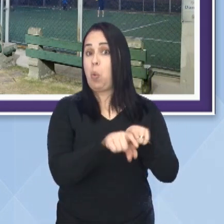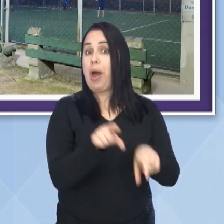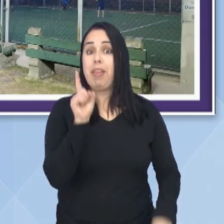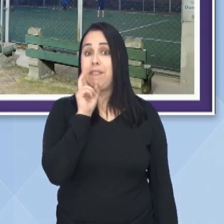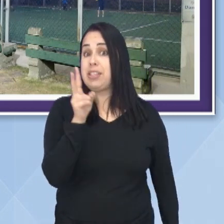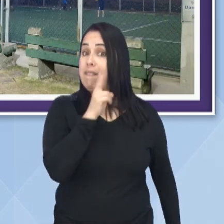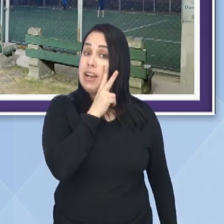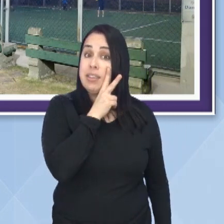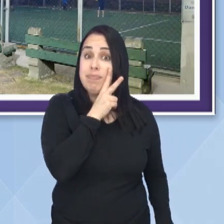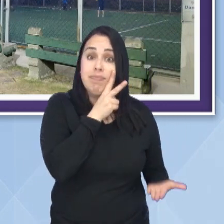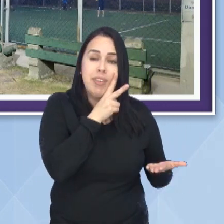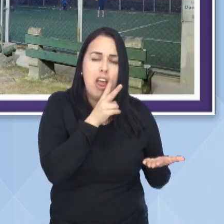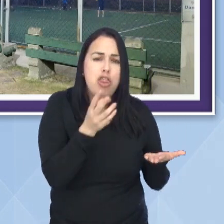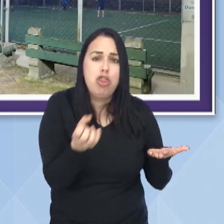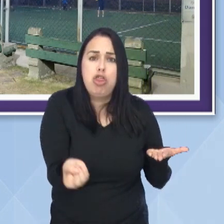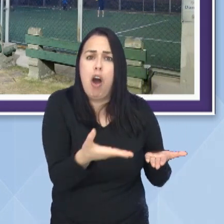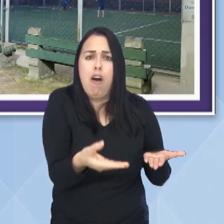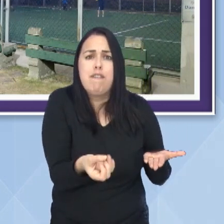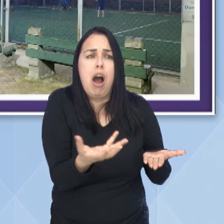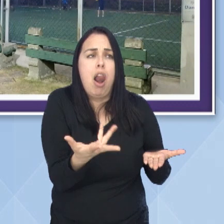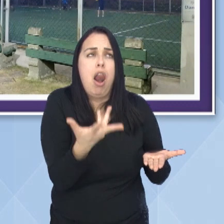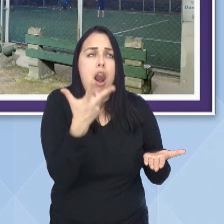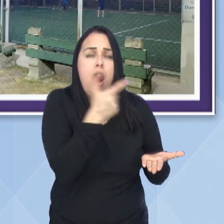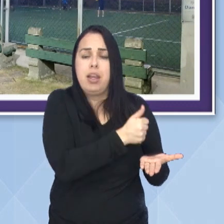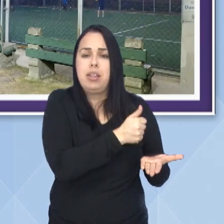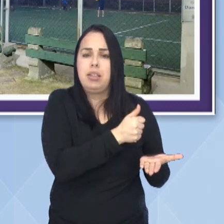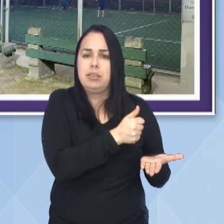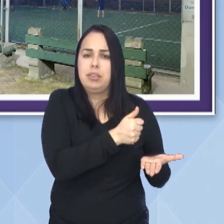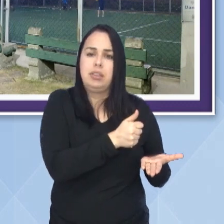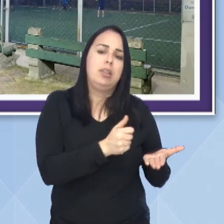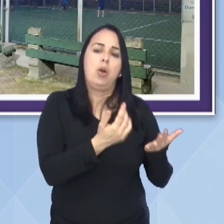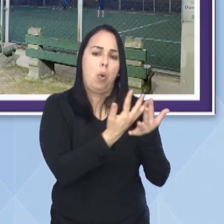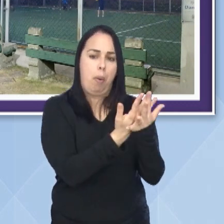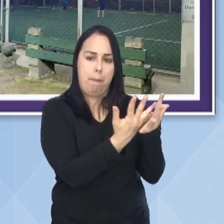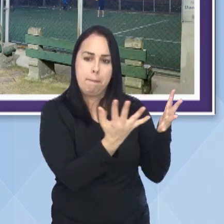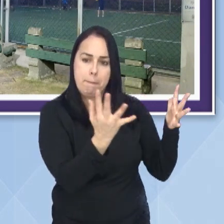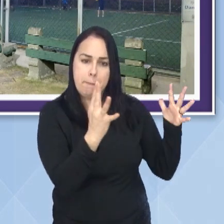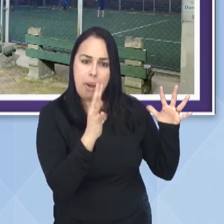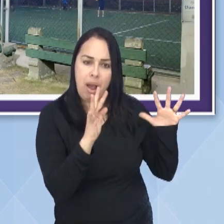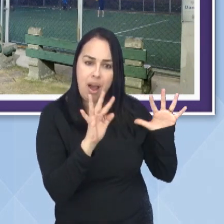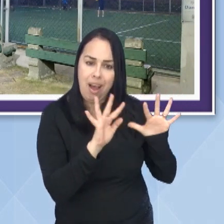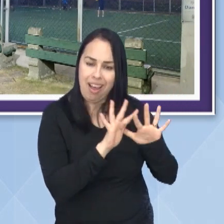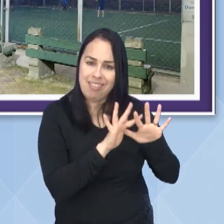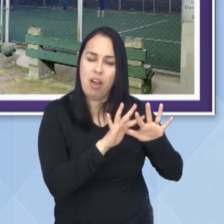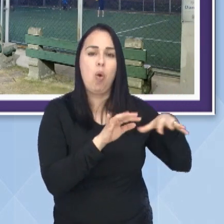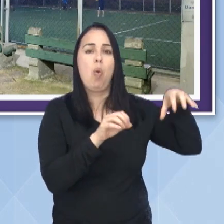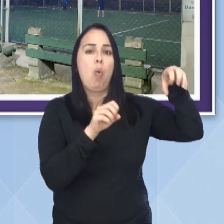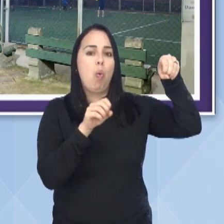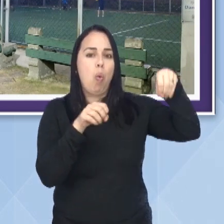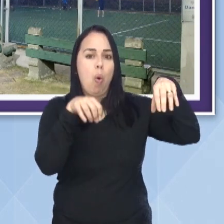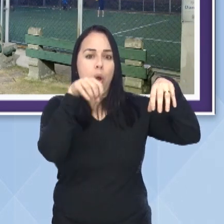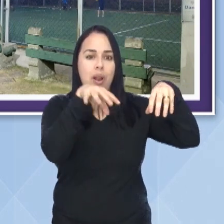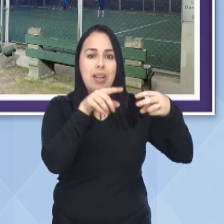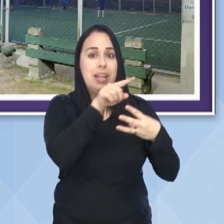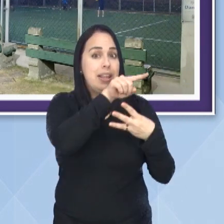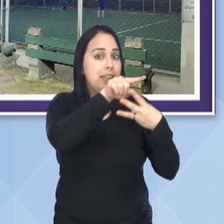Verde. Novinha, linda, com toda a proteção, com toda a iluminação, com três garotos jogando. Lá no Frei